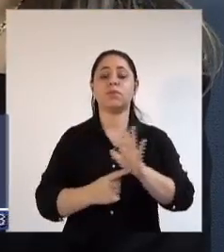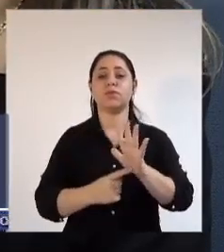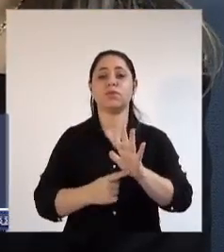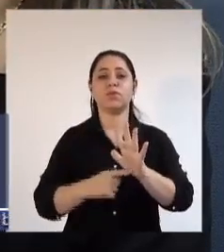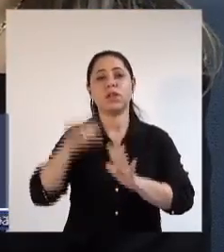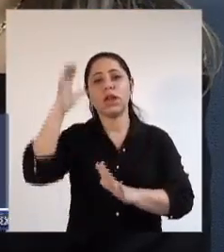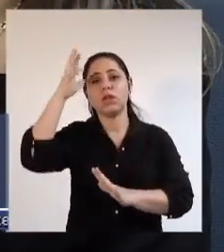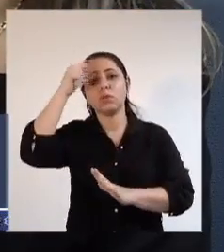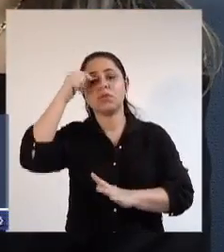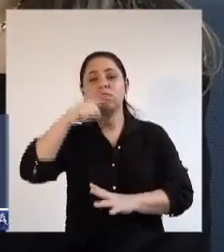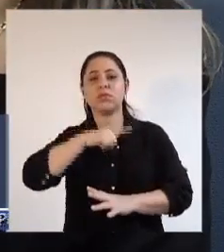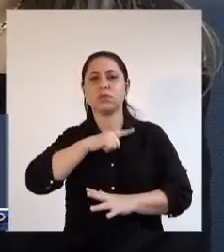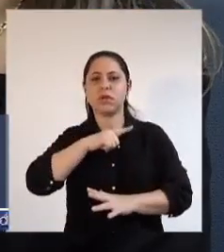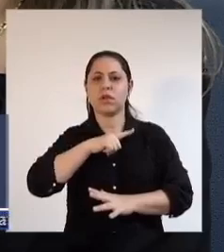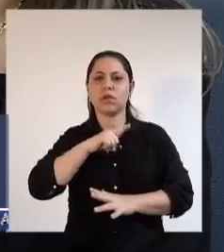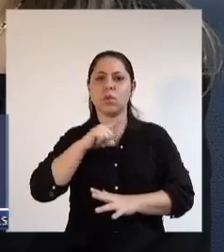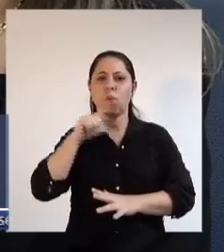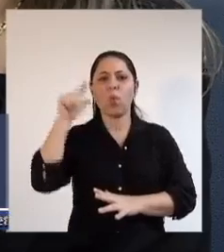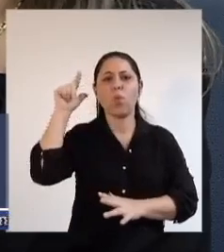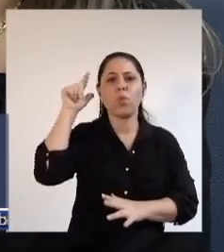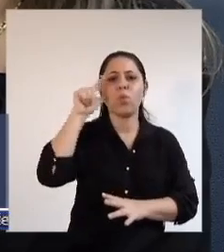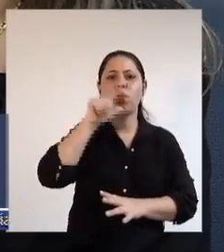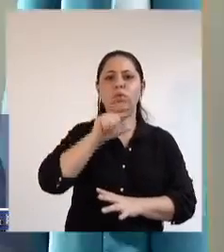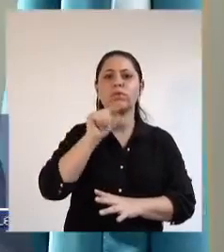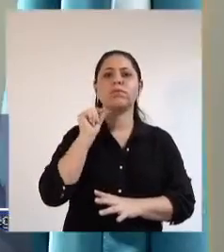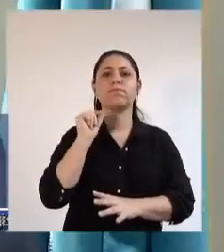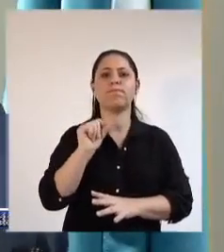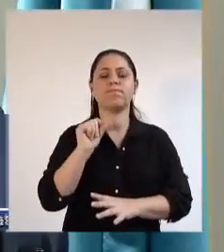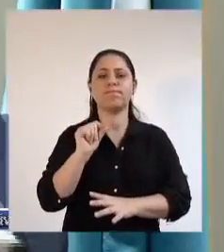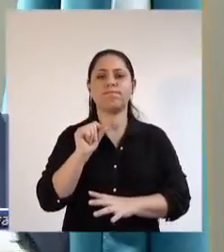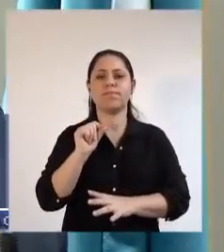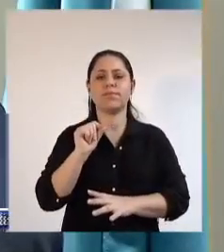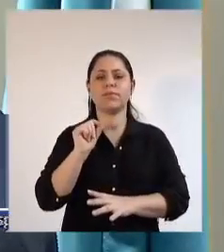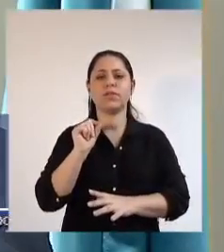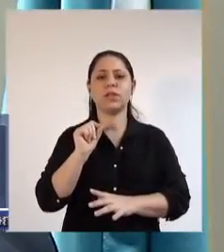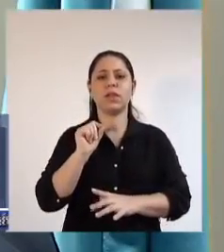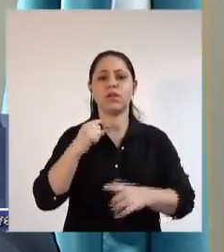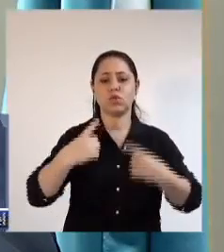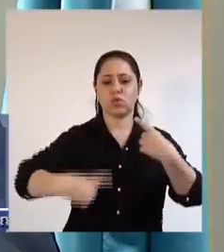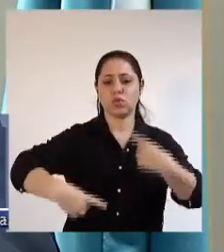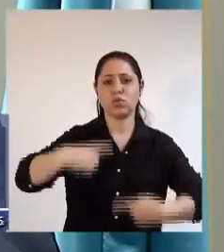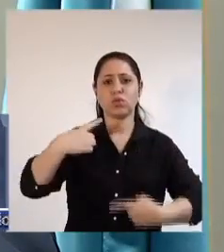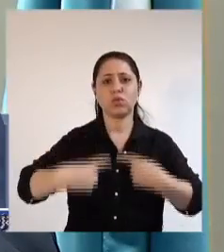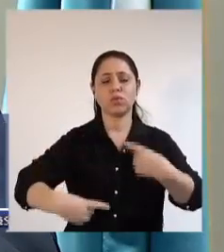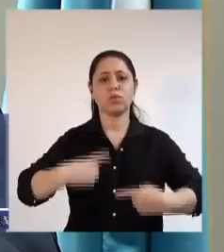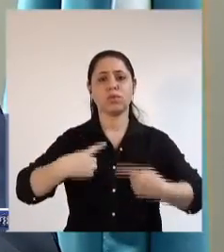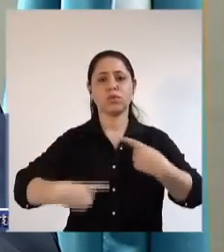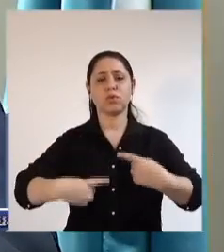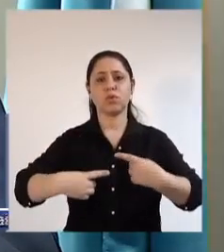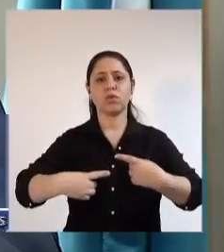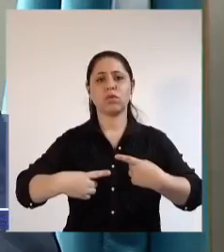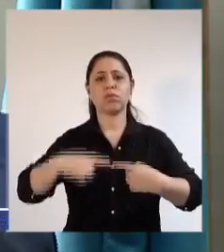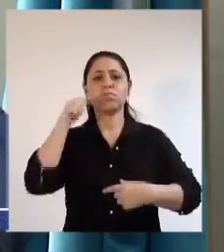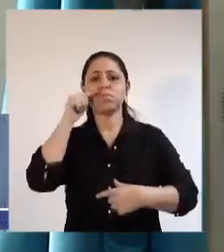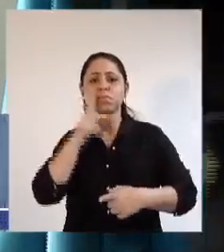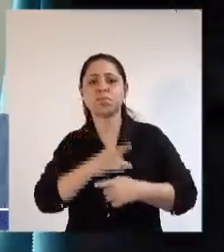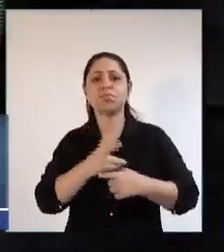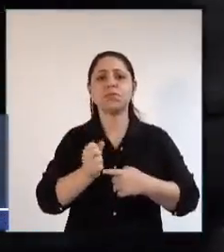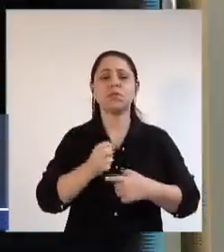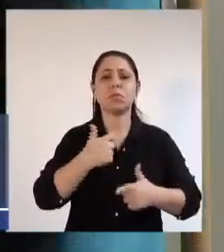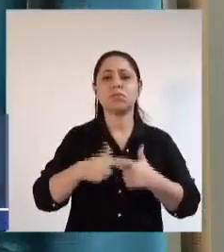que nós temos conseguido é através dessas discussões as frentes parlamentares